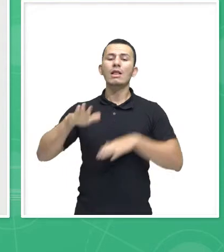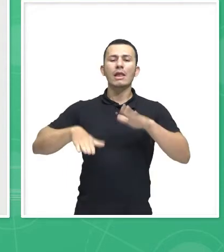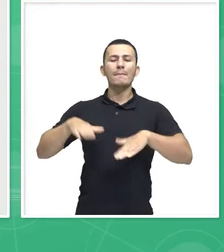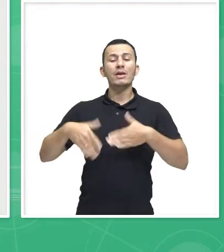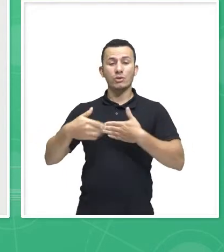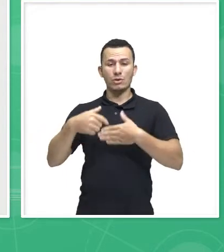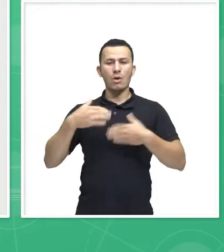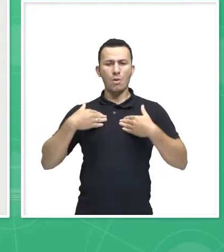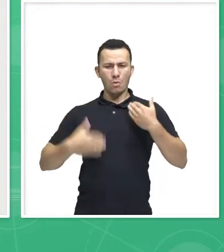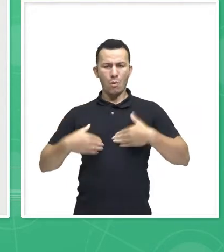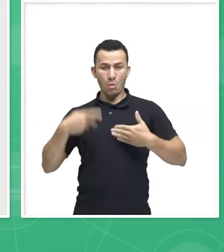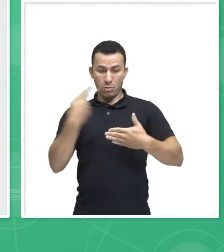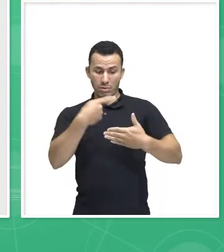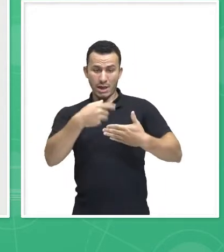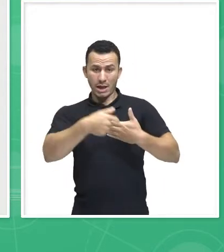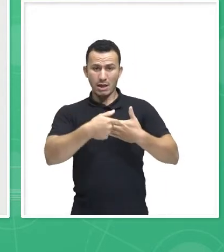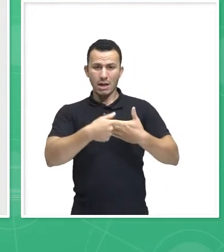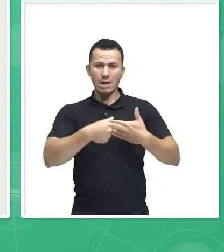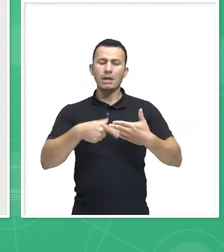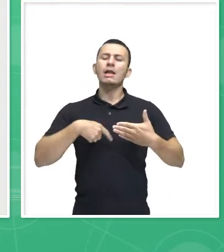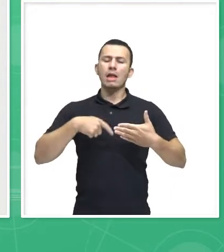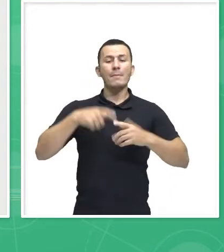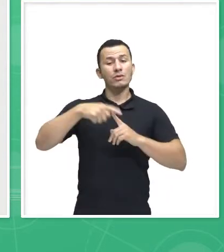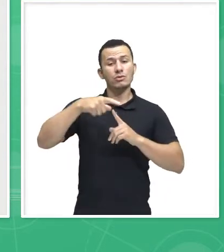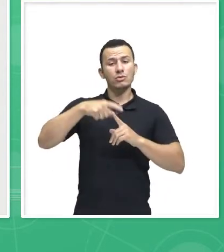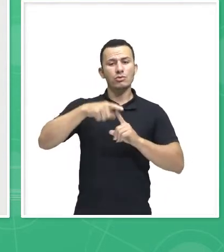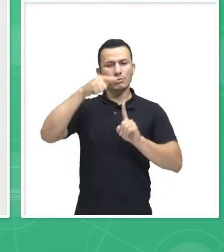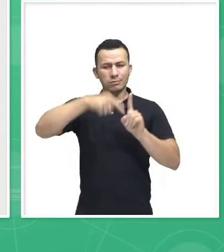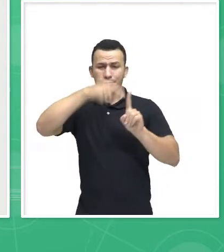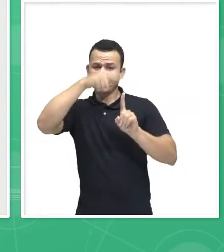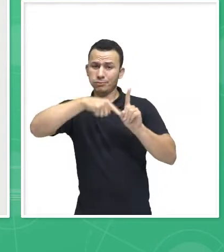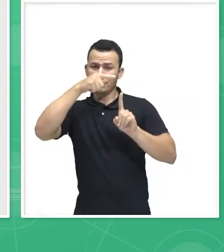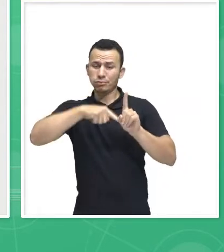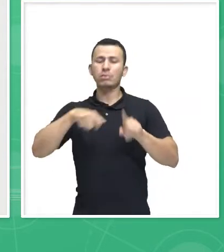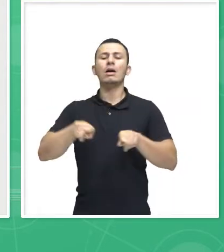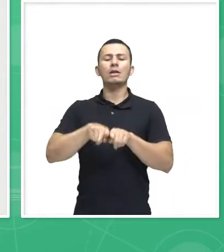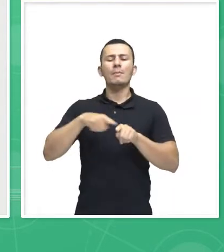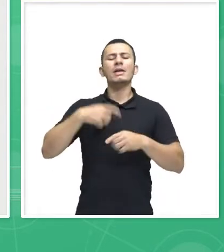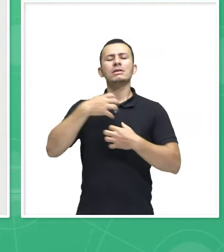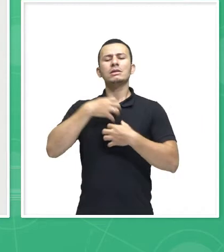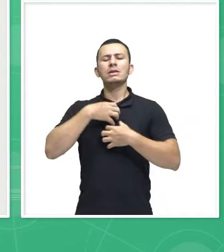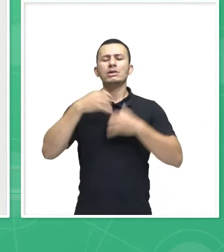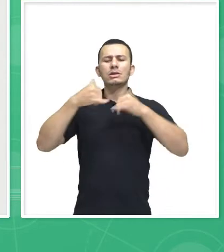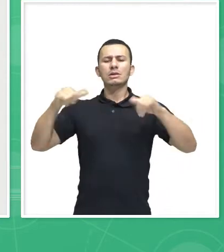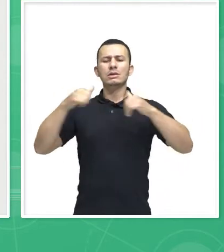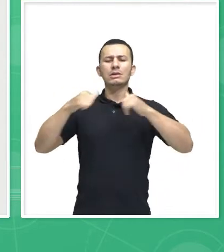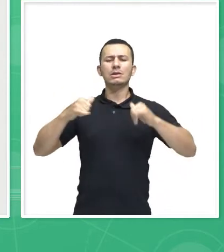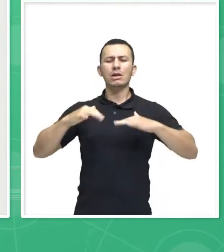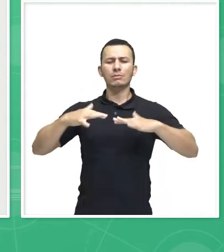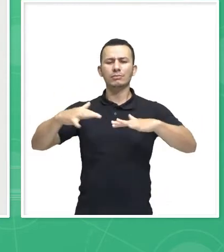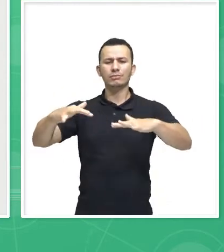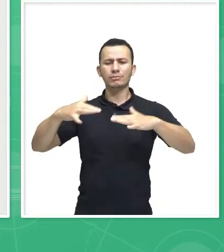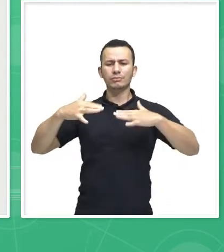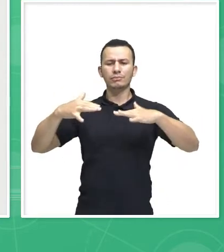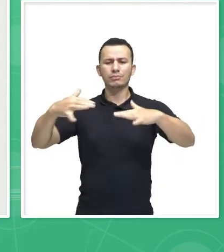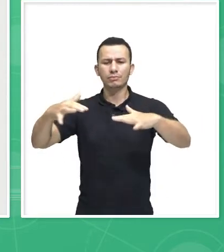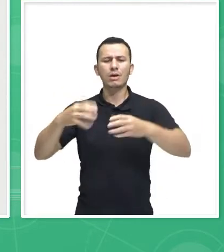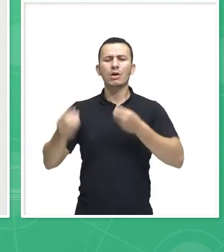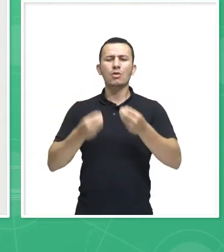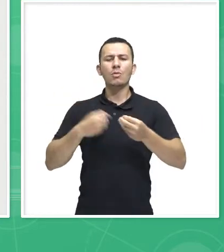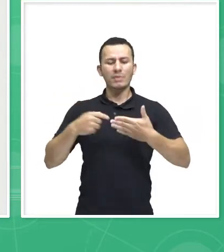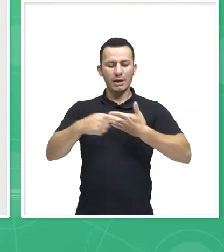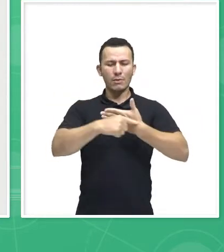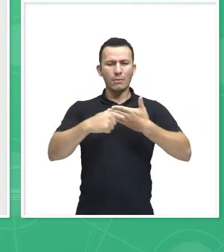e eles percebem as vibrações transmitidas pela água por meio da linha lateral